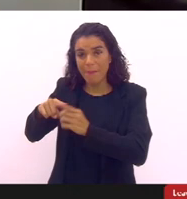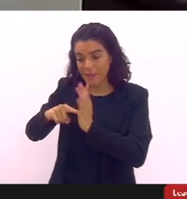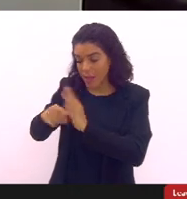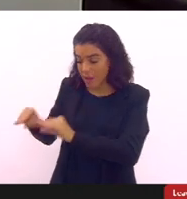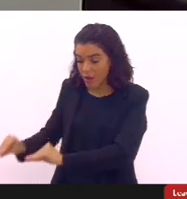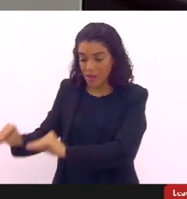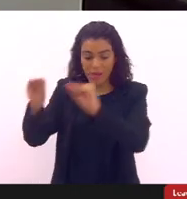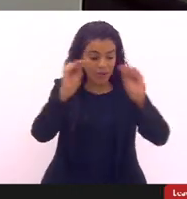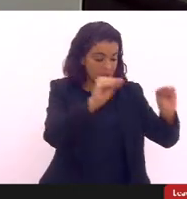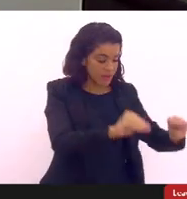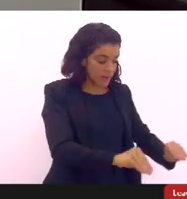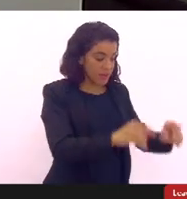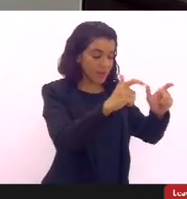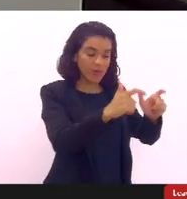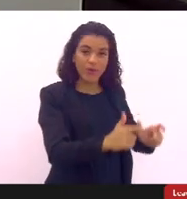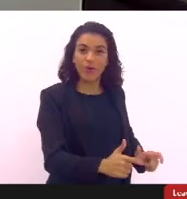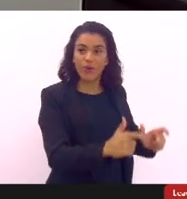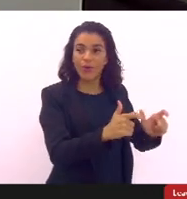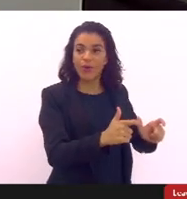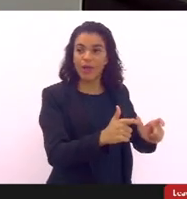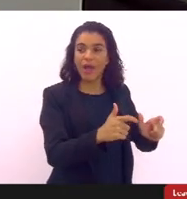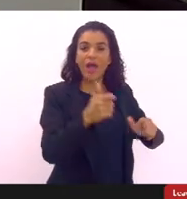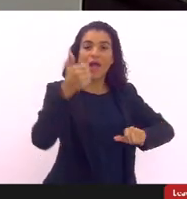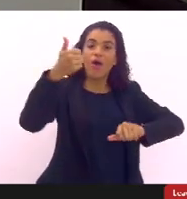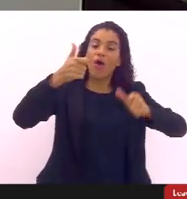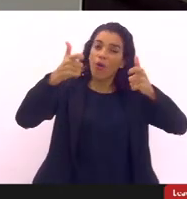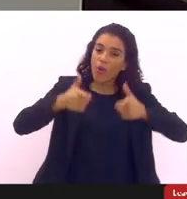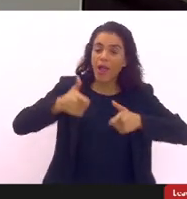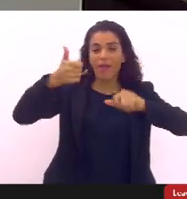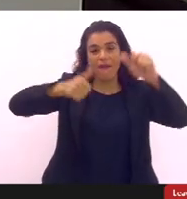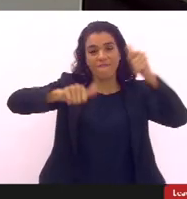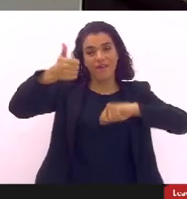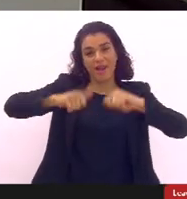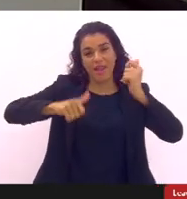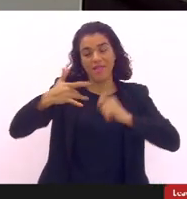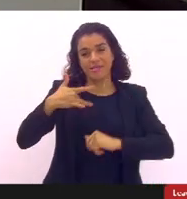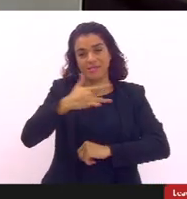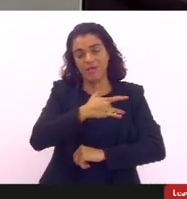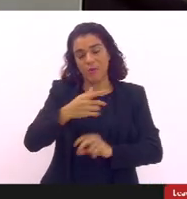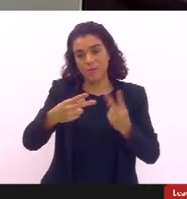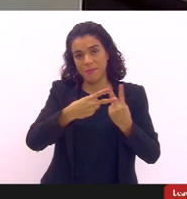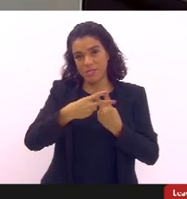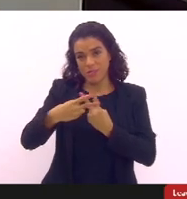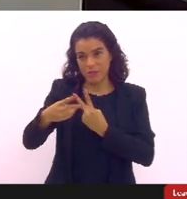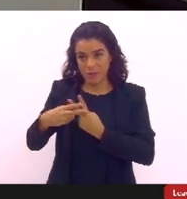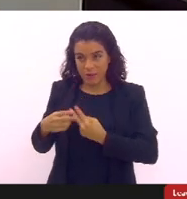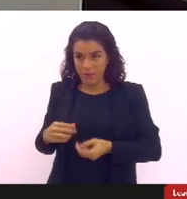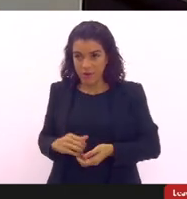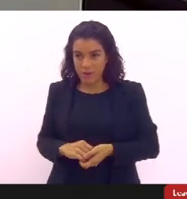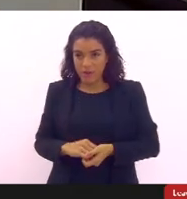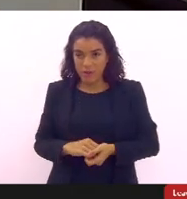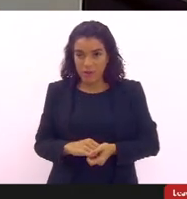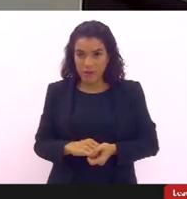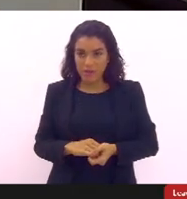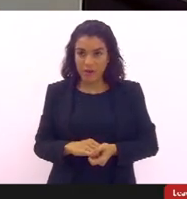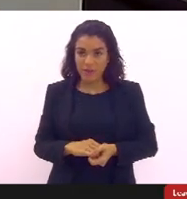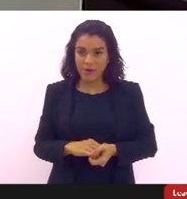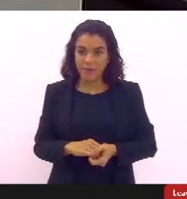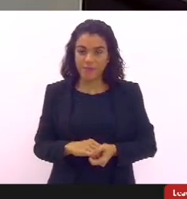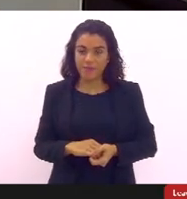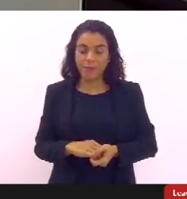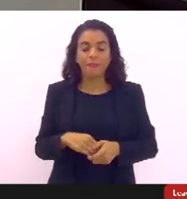lá, colocar para a porta de entrada. Então, assim, também no tocante à regulamentação do